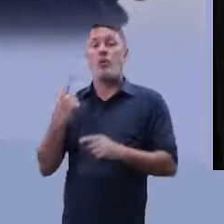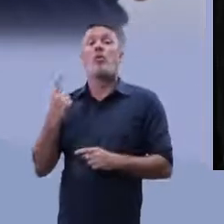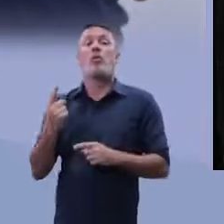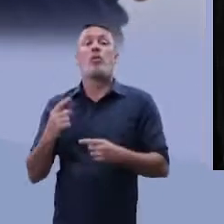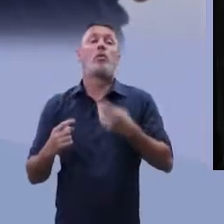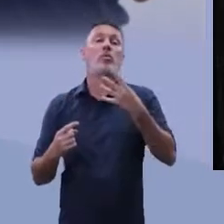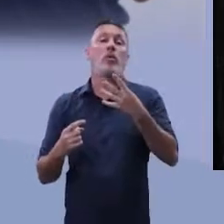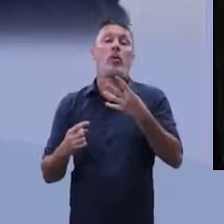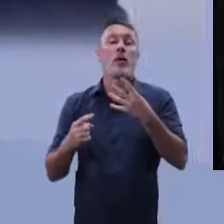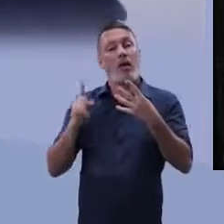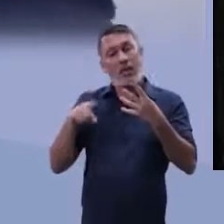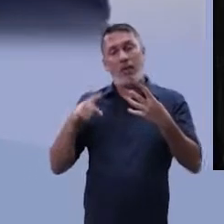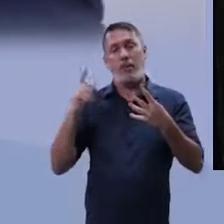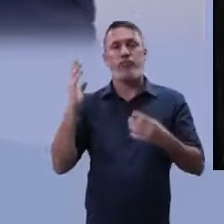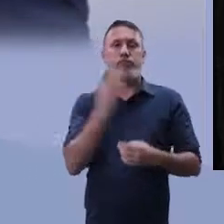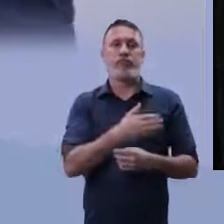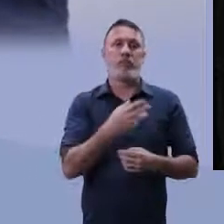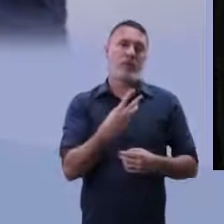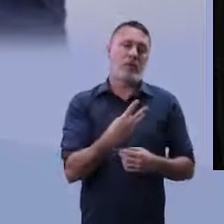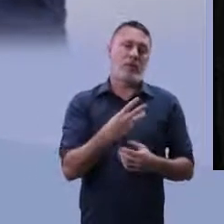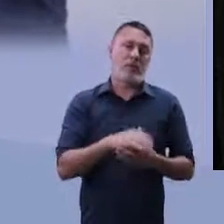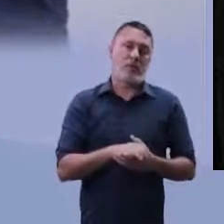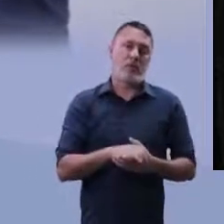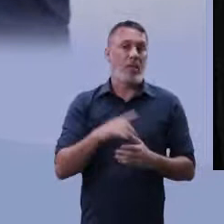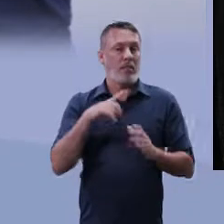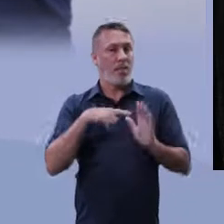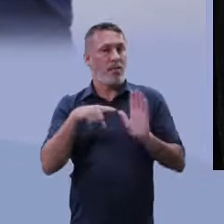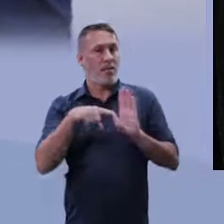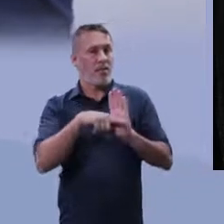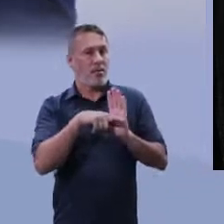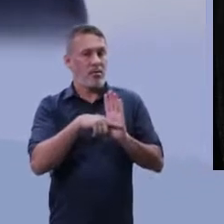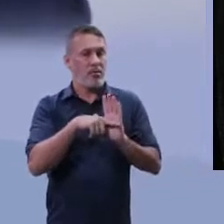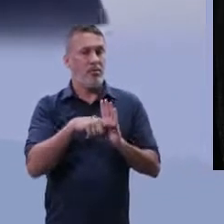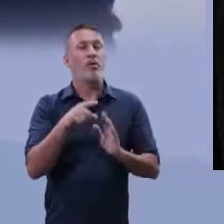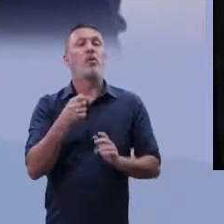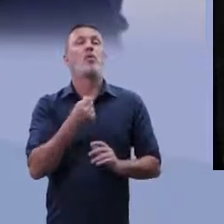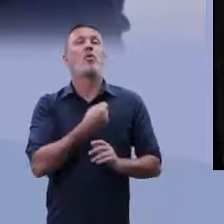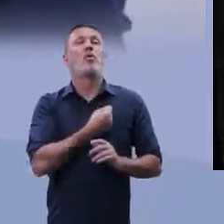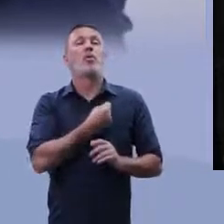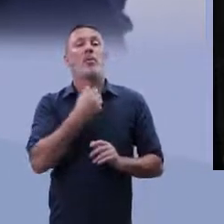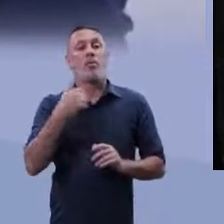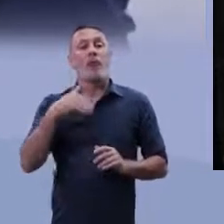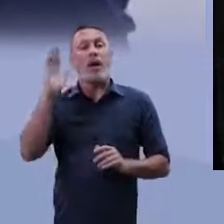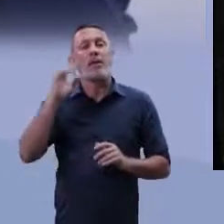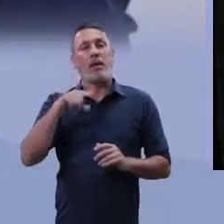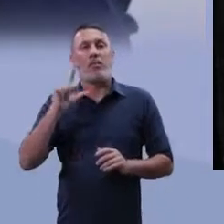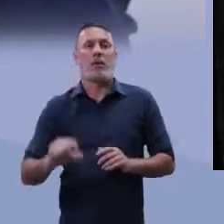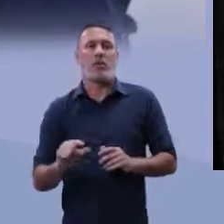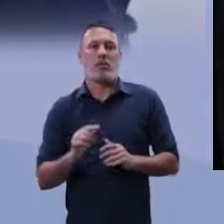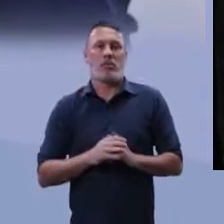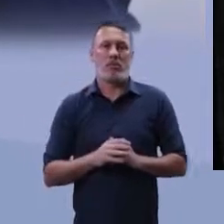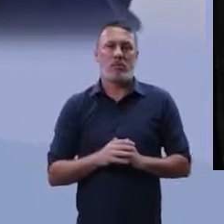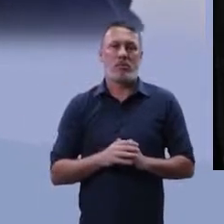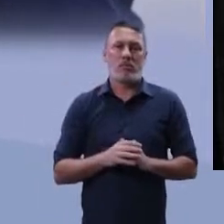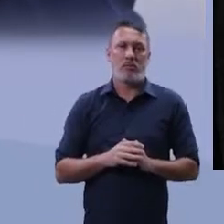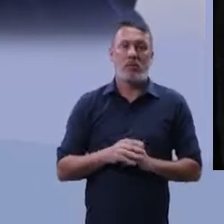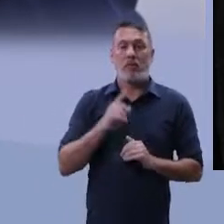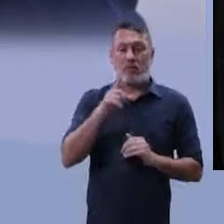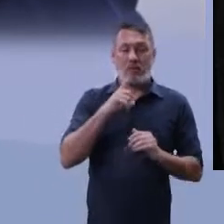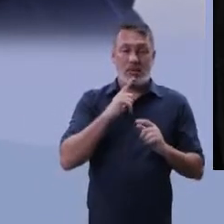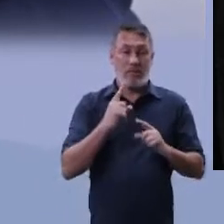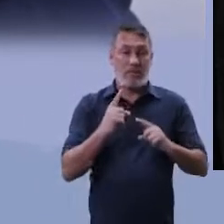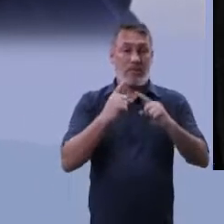por menos 1, o 4 é maior que o 3. No negativo, o número maior ele é